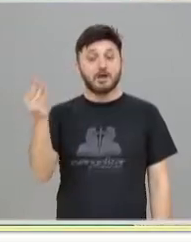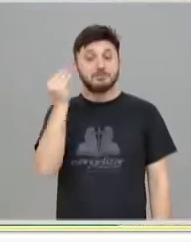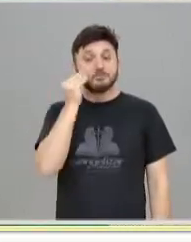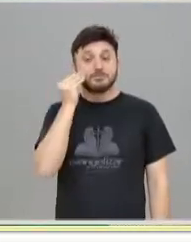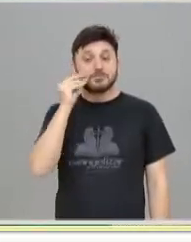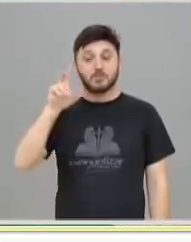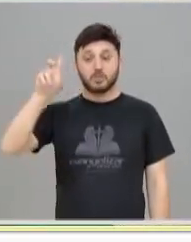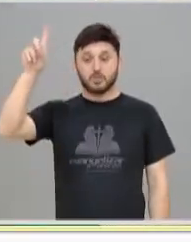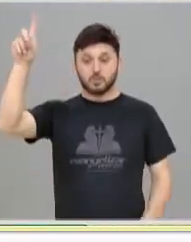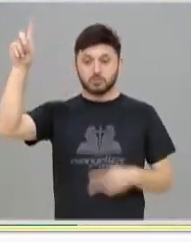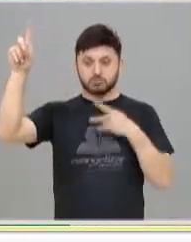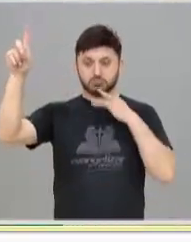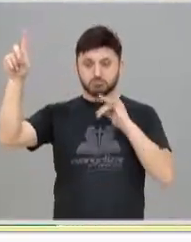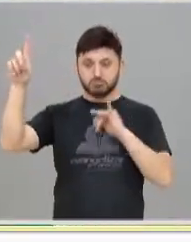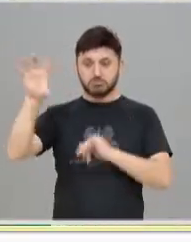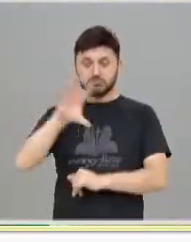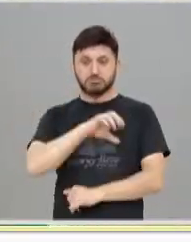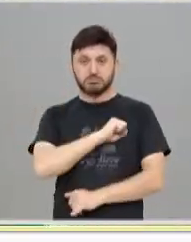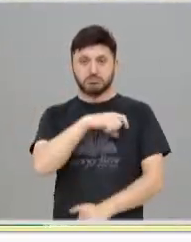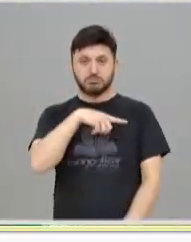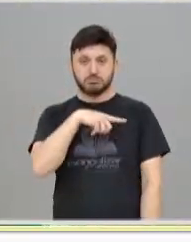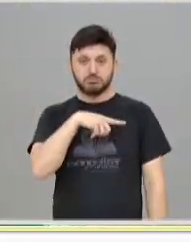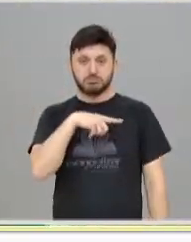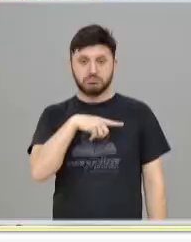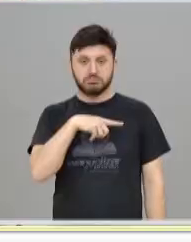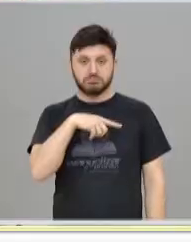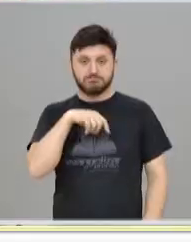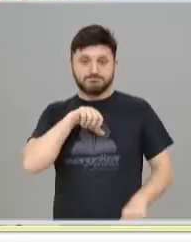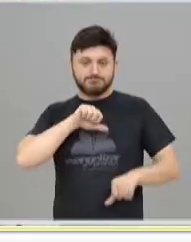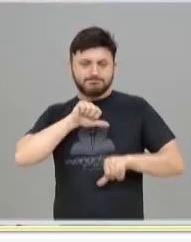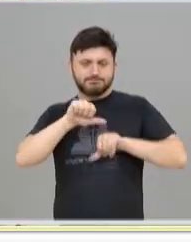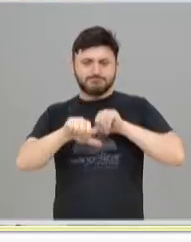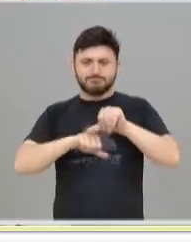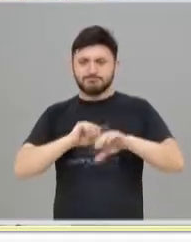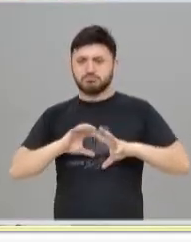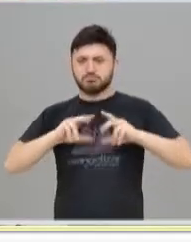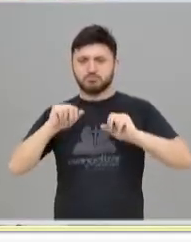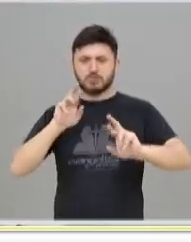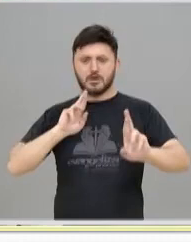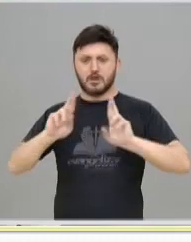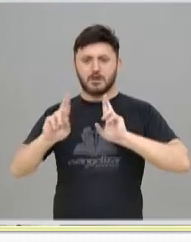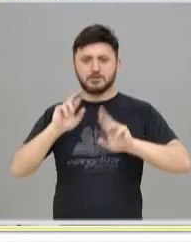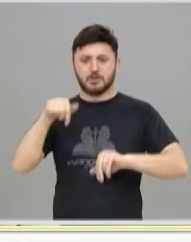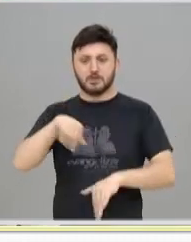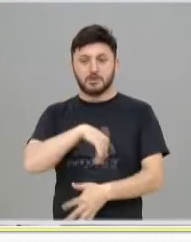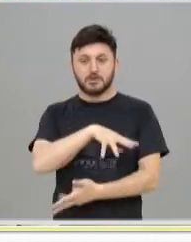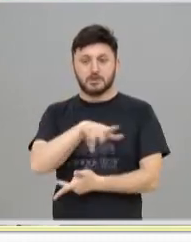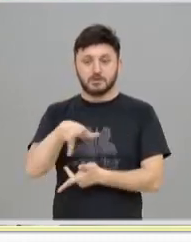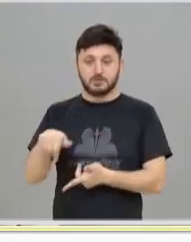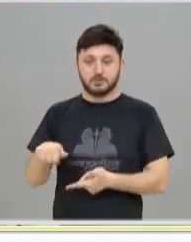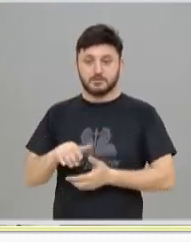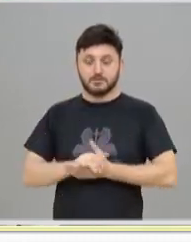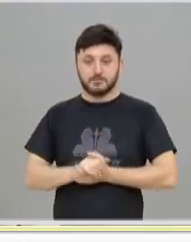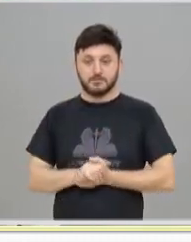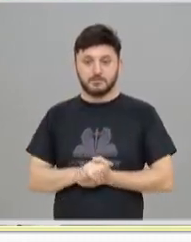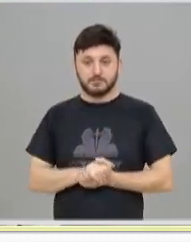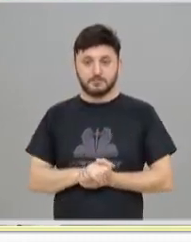um Deus pai amor muda todas as relações aqui na terra.